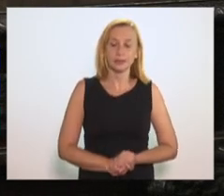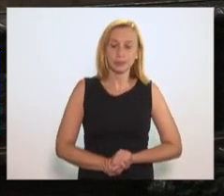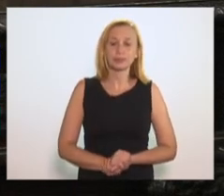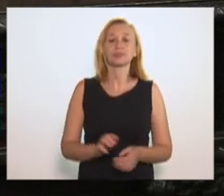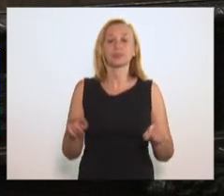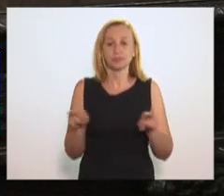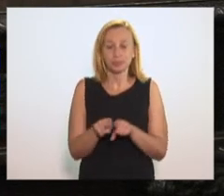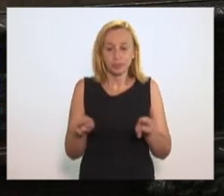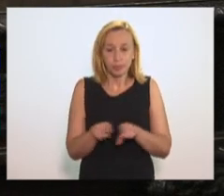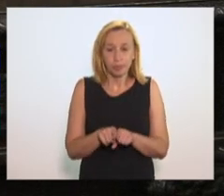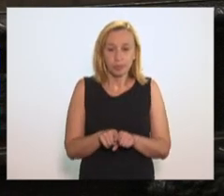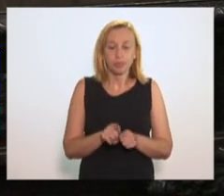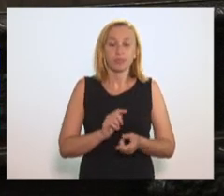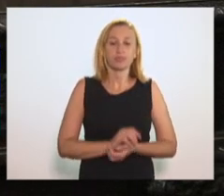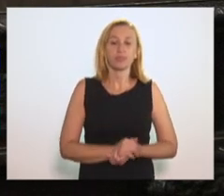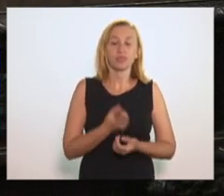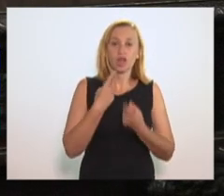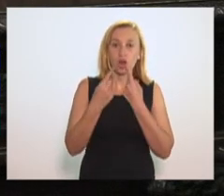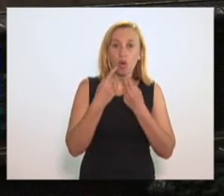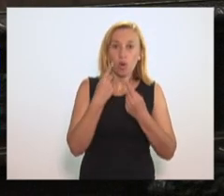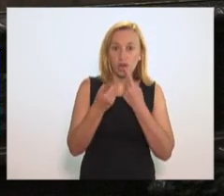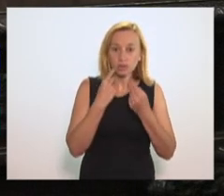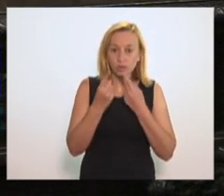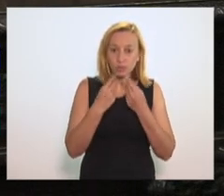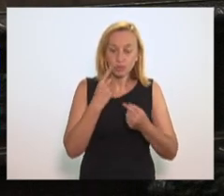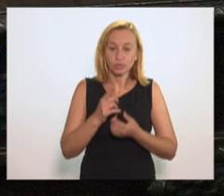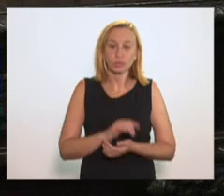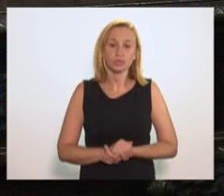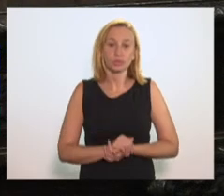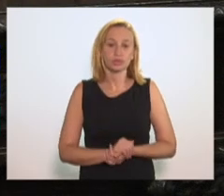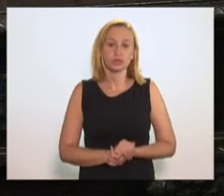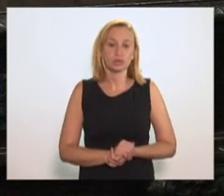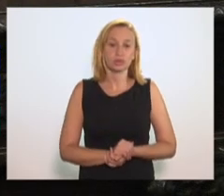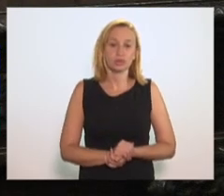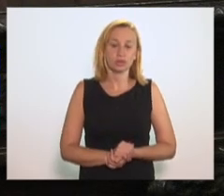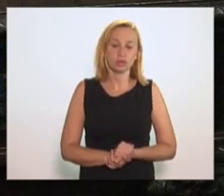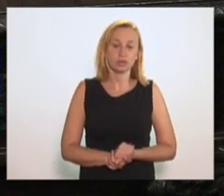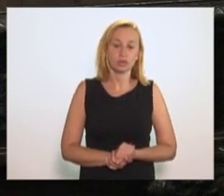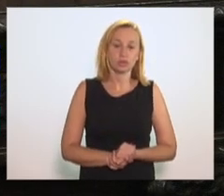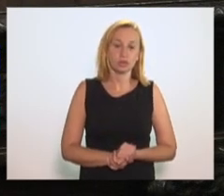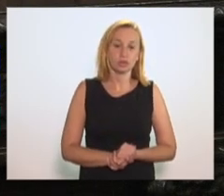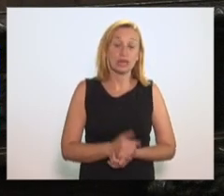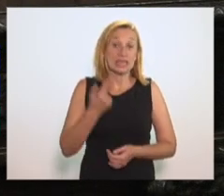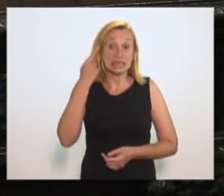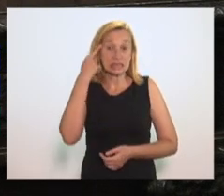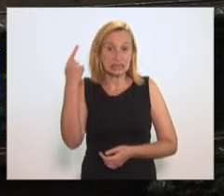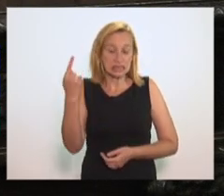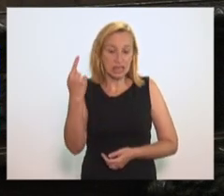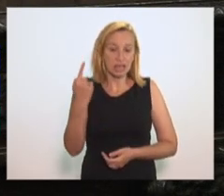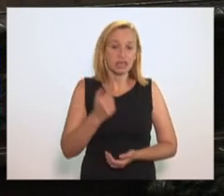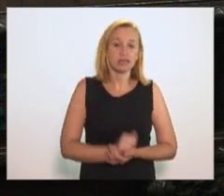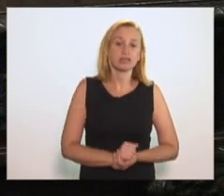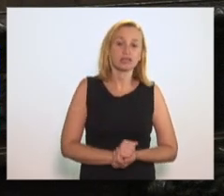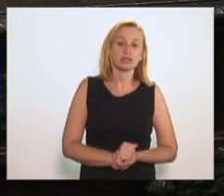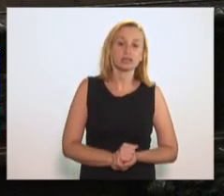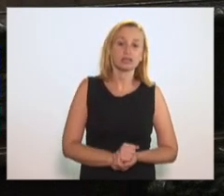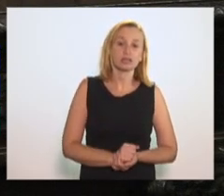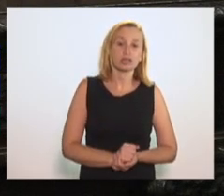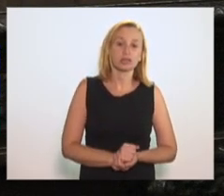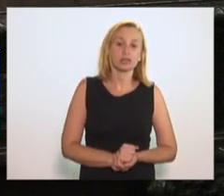dialogando com uma uma ideia uma categoria